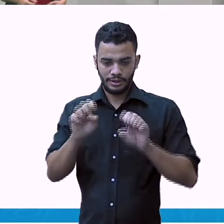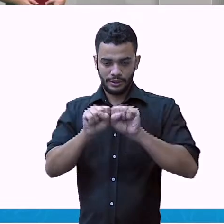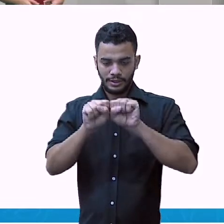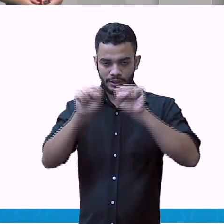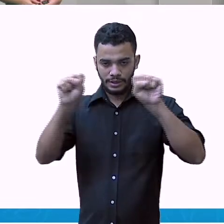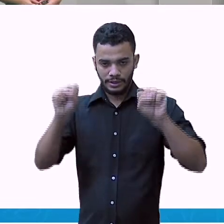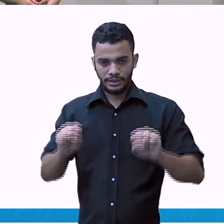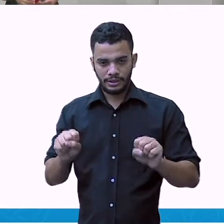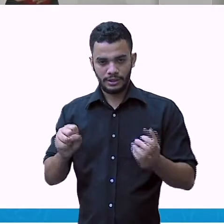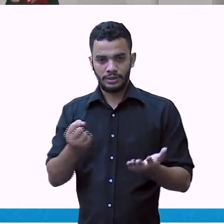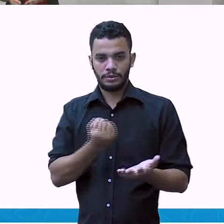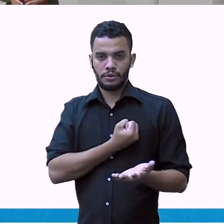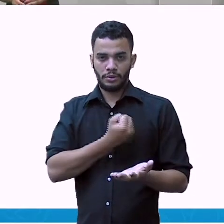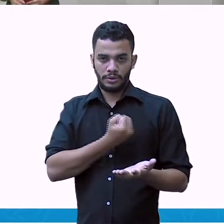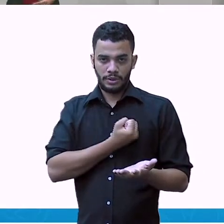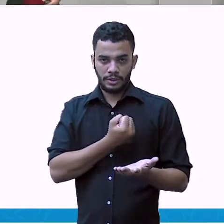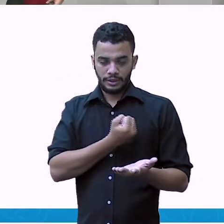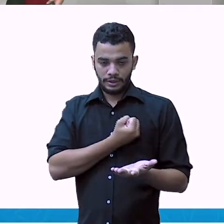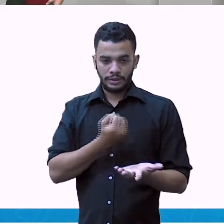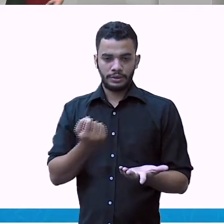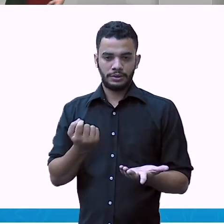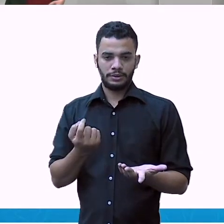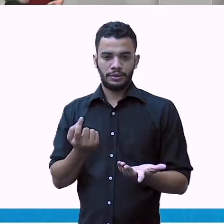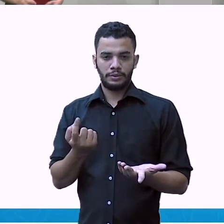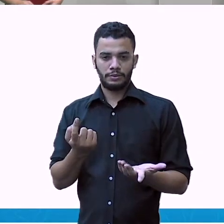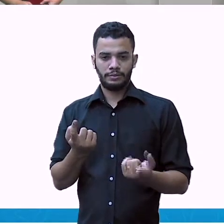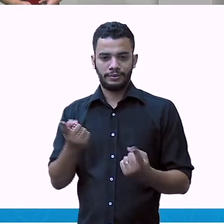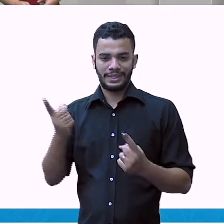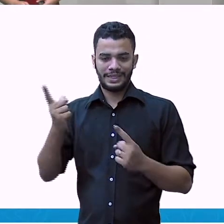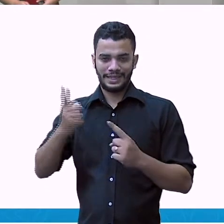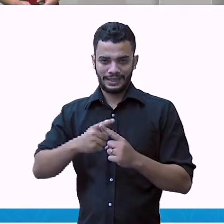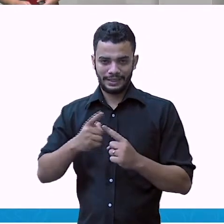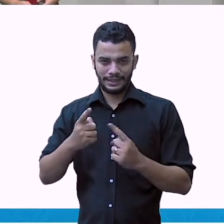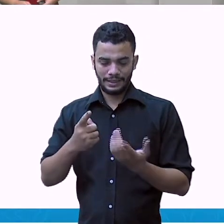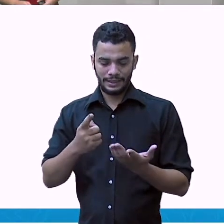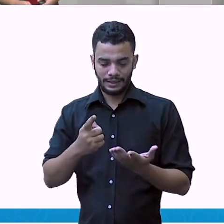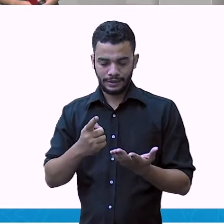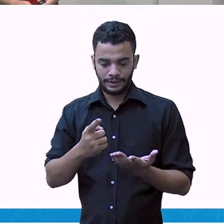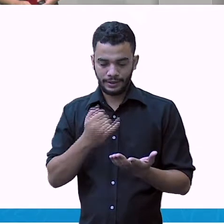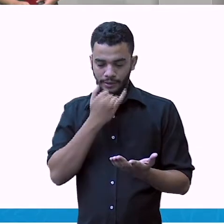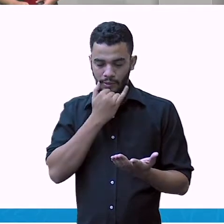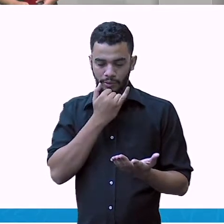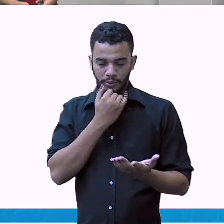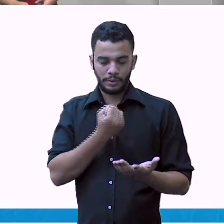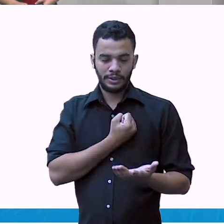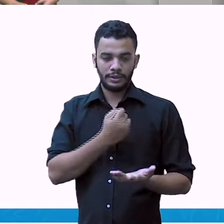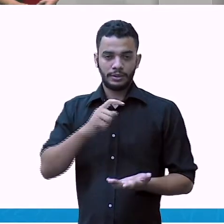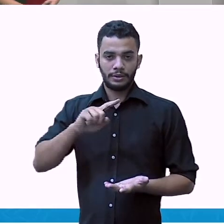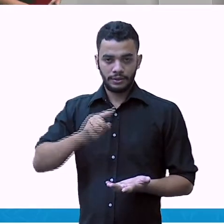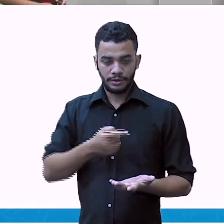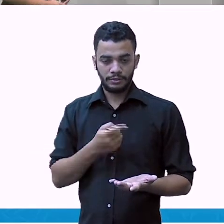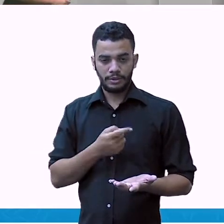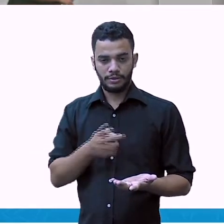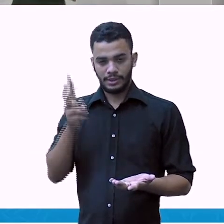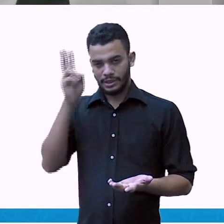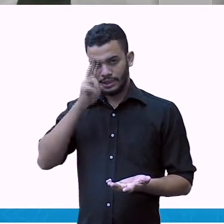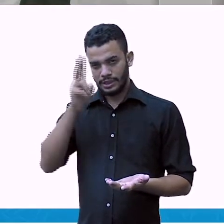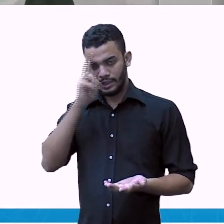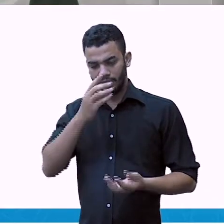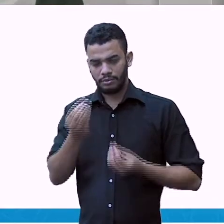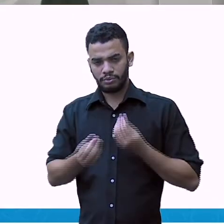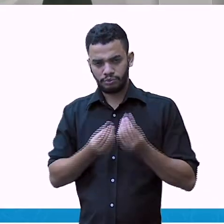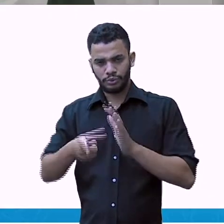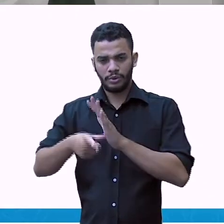podemos diferenciar os números pela posição em que os algarismos se encontram. Você se lembra quando